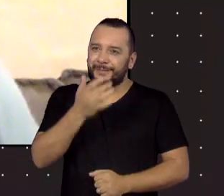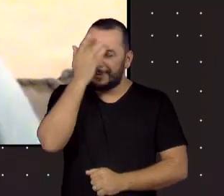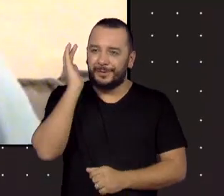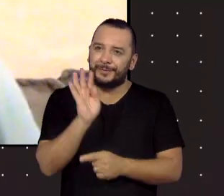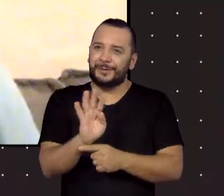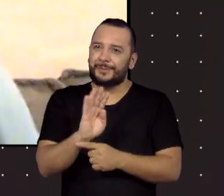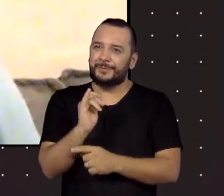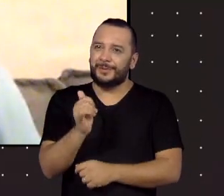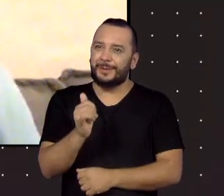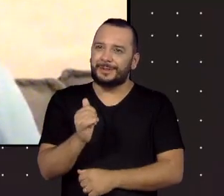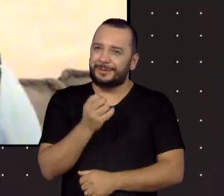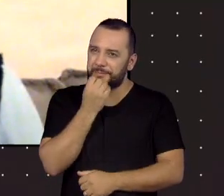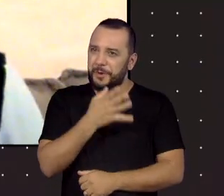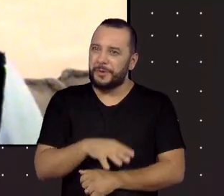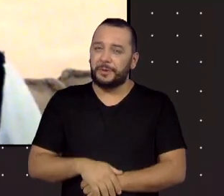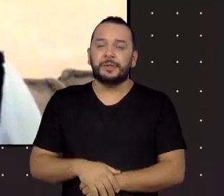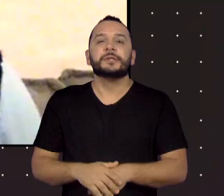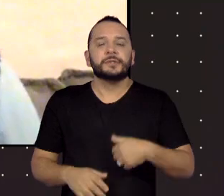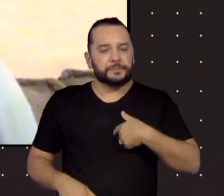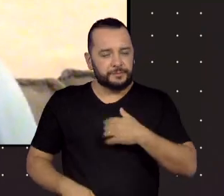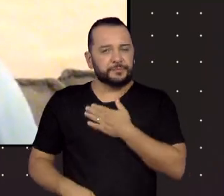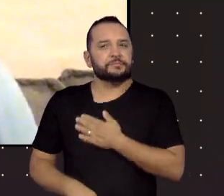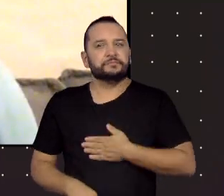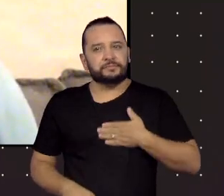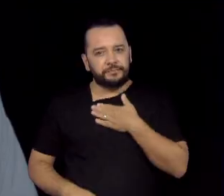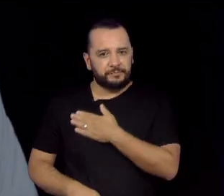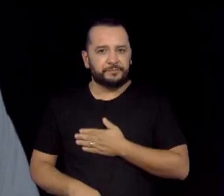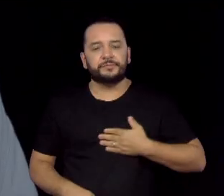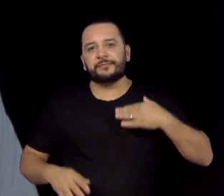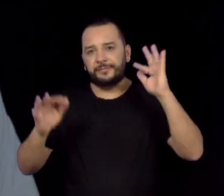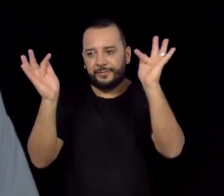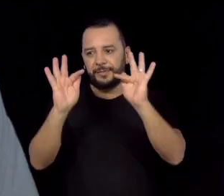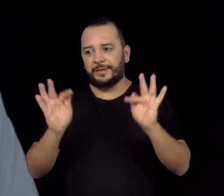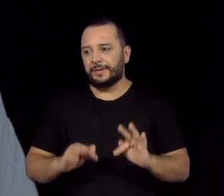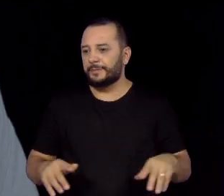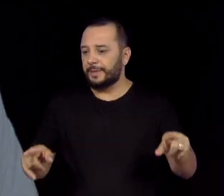filme também. E tenho